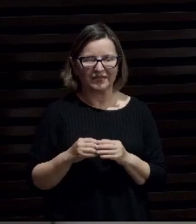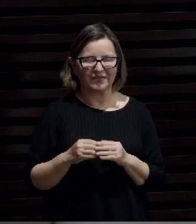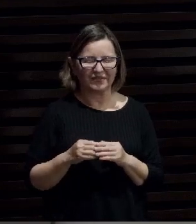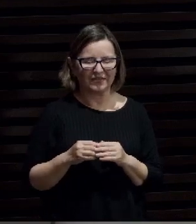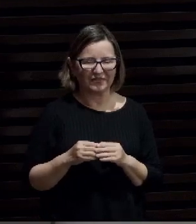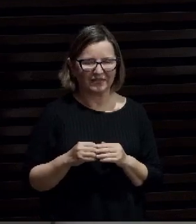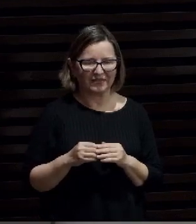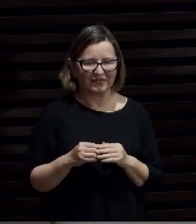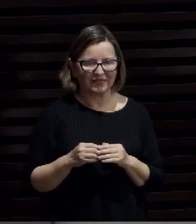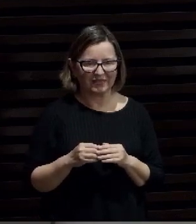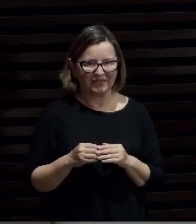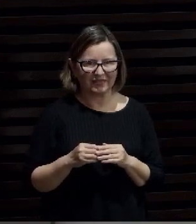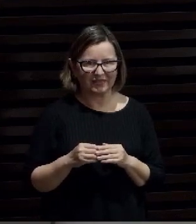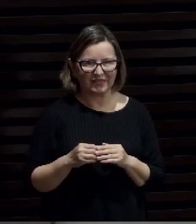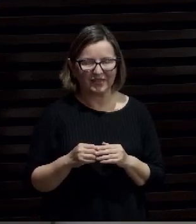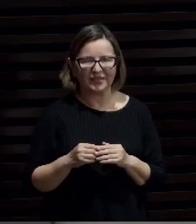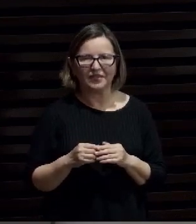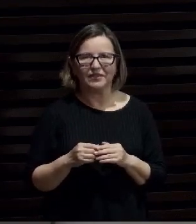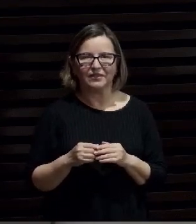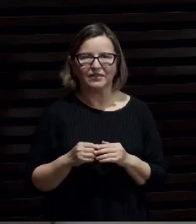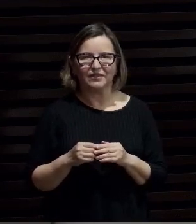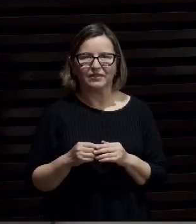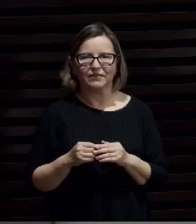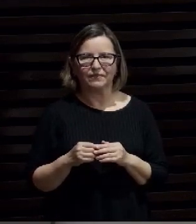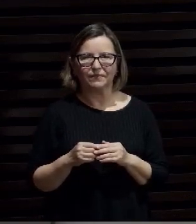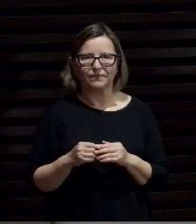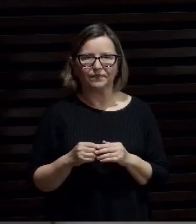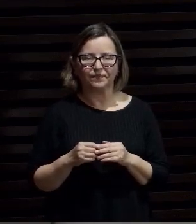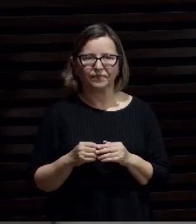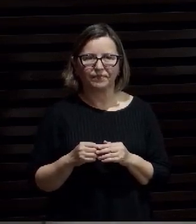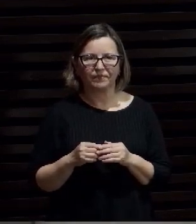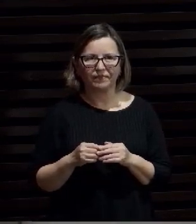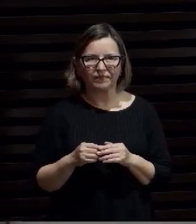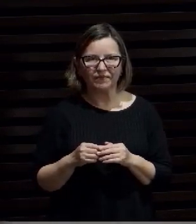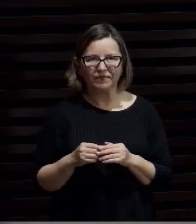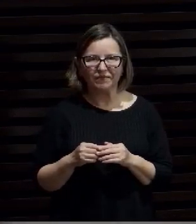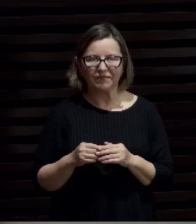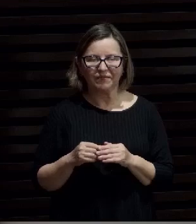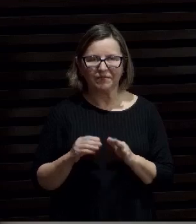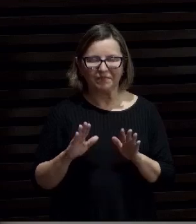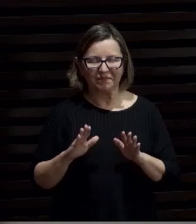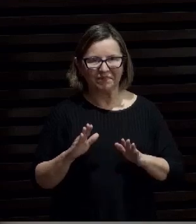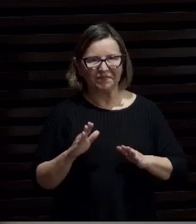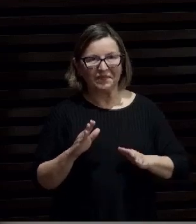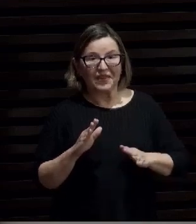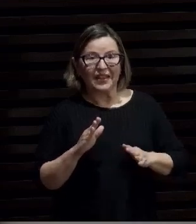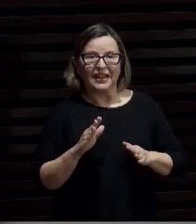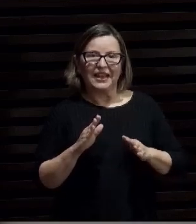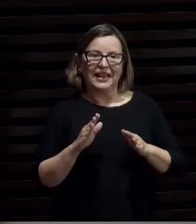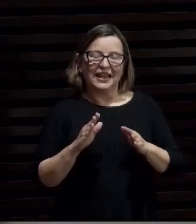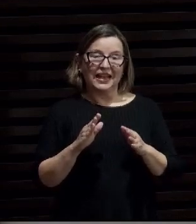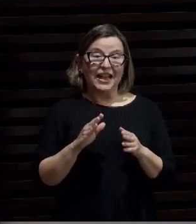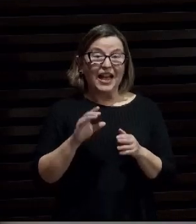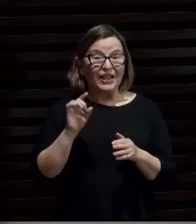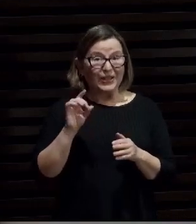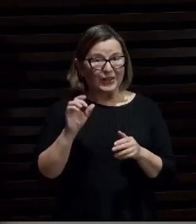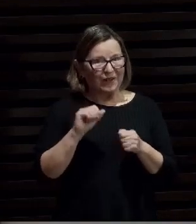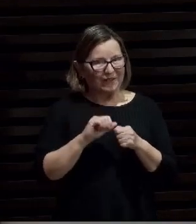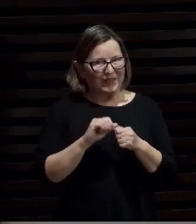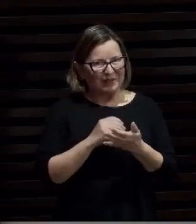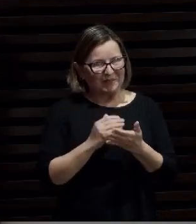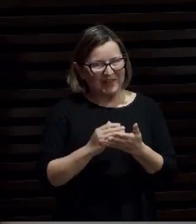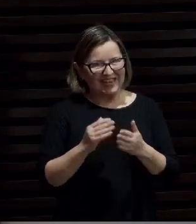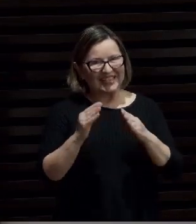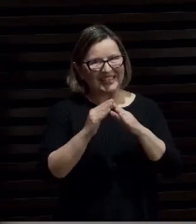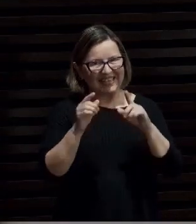Porque é uma incoerência chamar de igreja quem não nasceu de novo. Porque só faz parte da igreja aquele que de